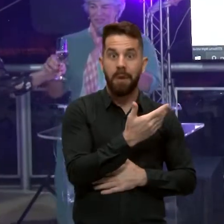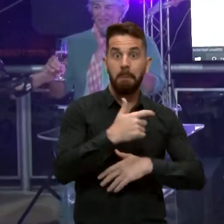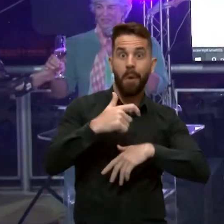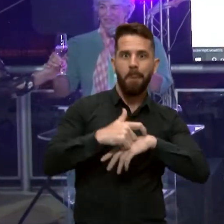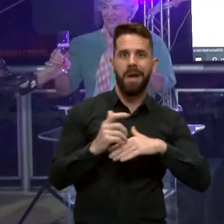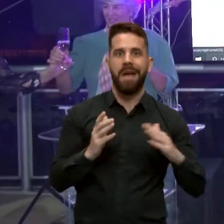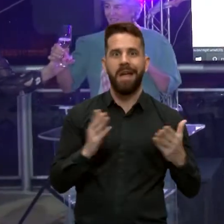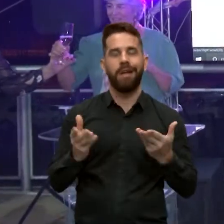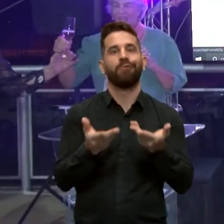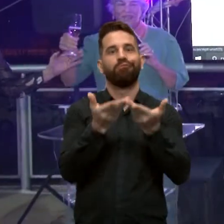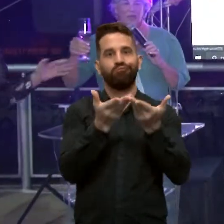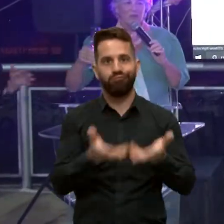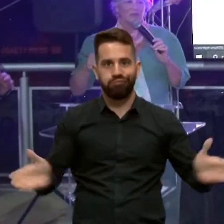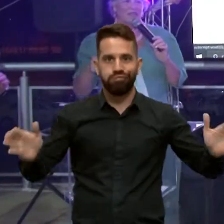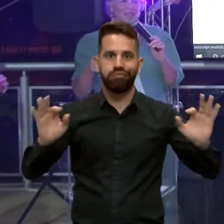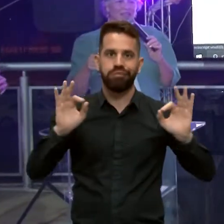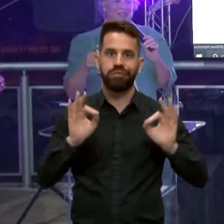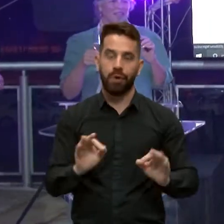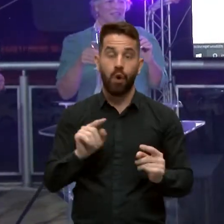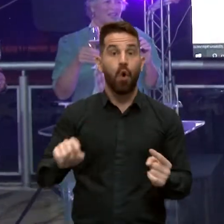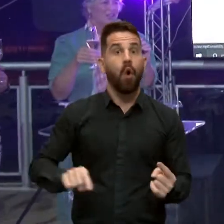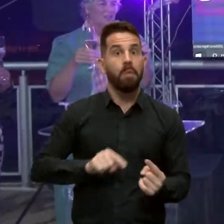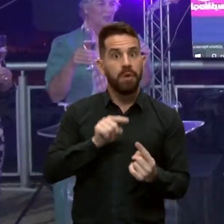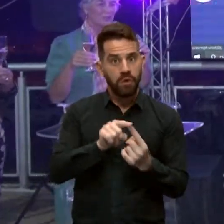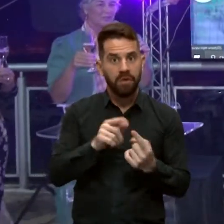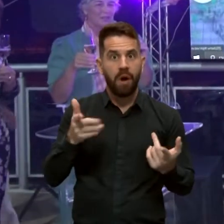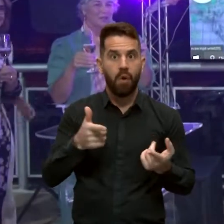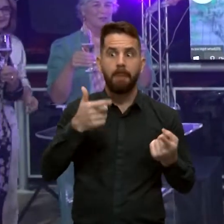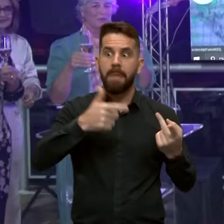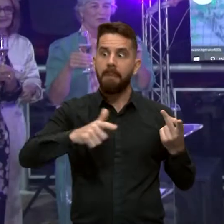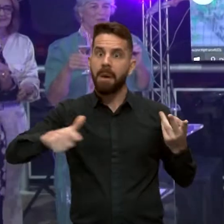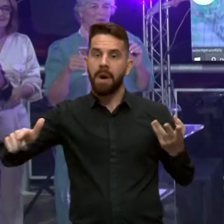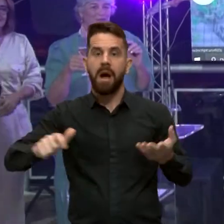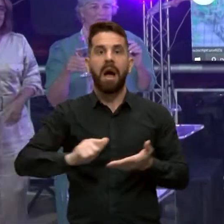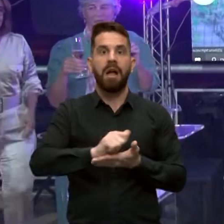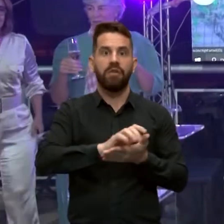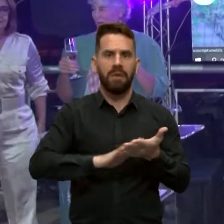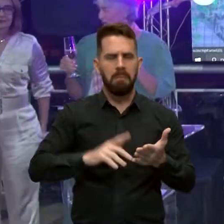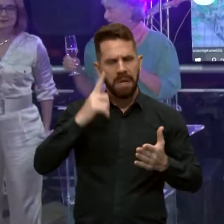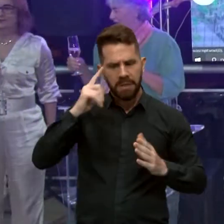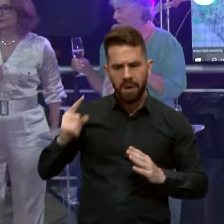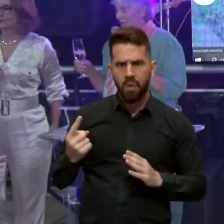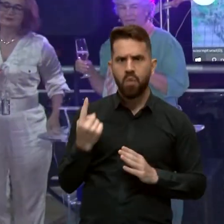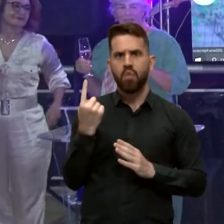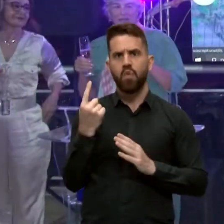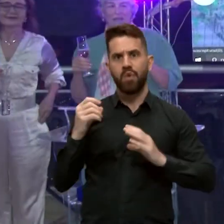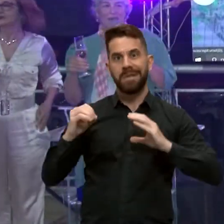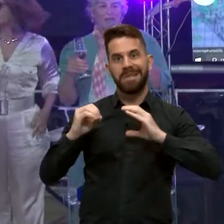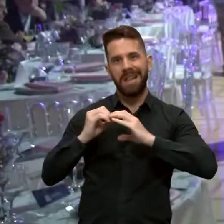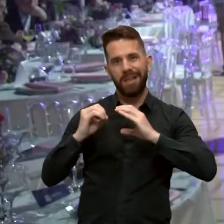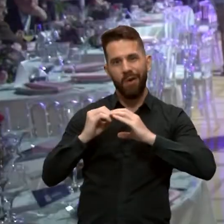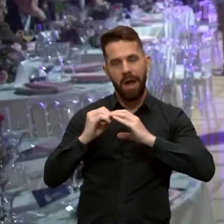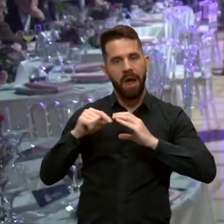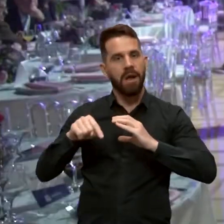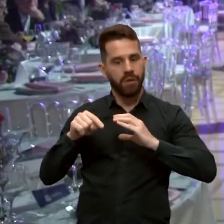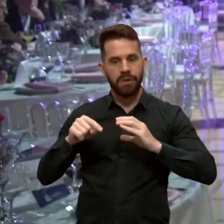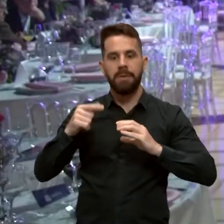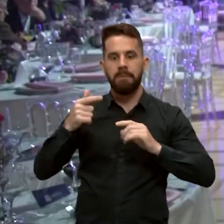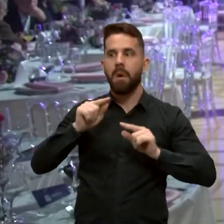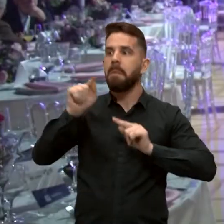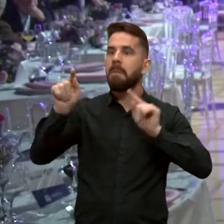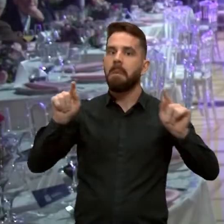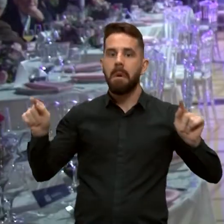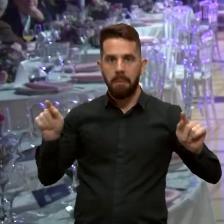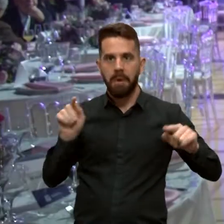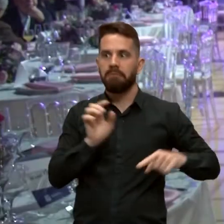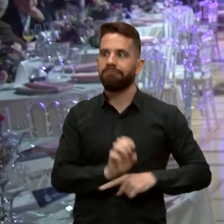do Instituto agora é expandir as atividades para além da região centro-oeste brasileira. A expectativa